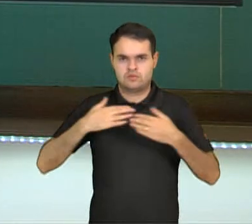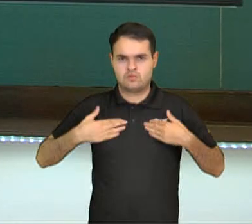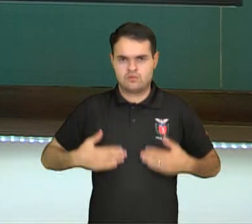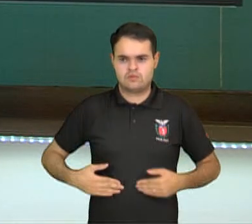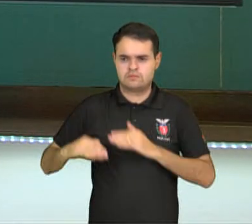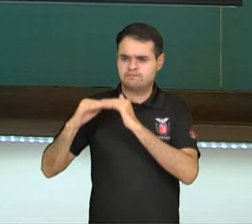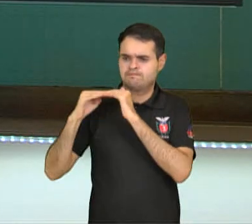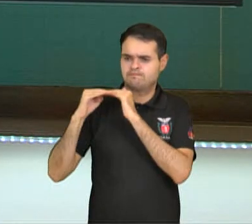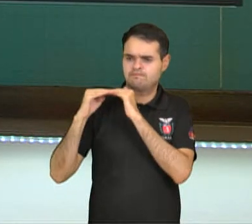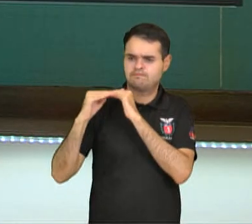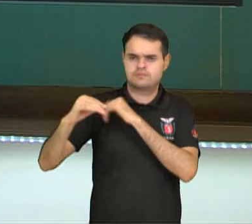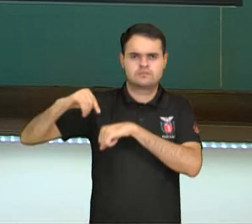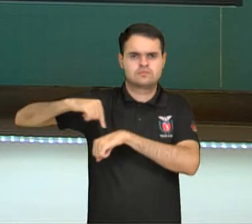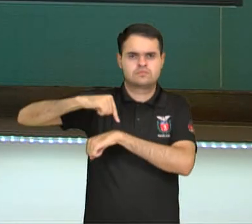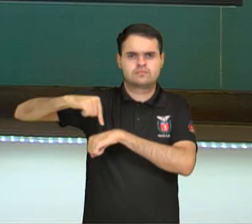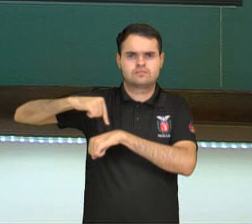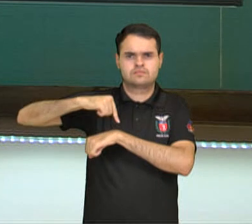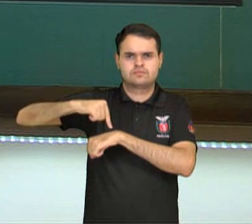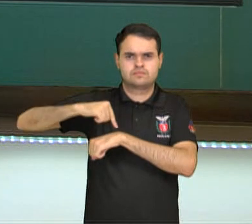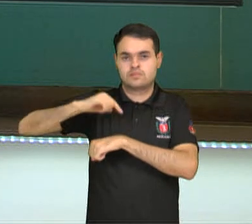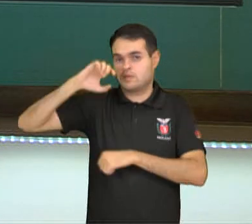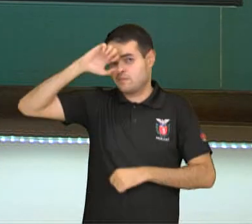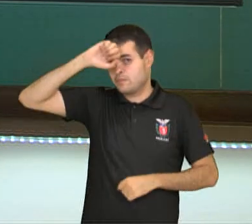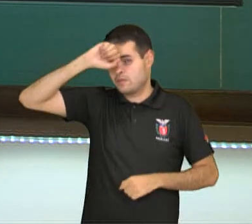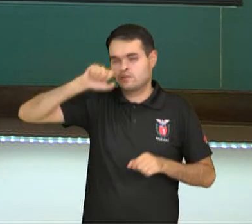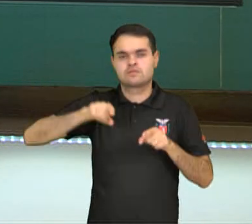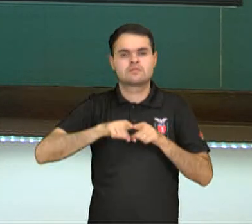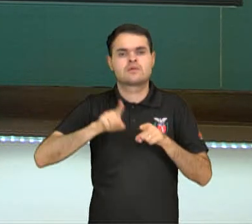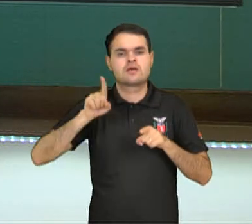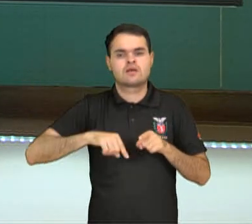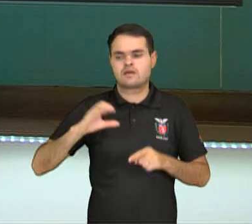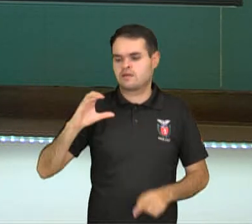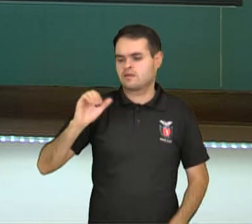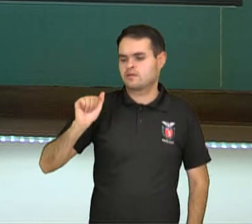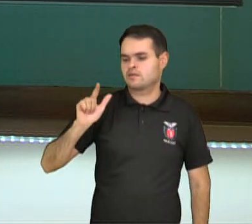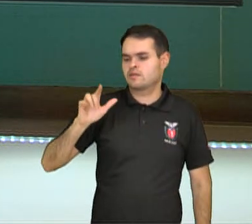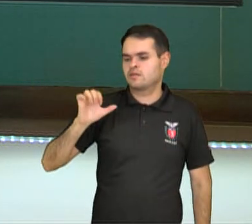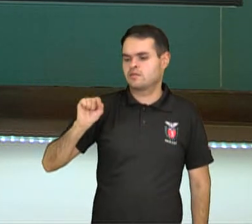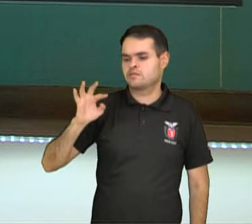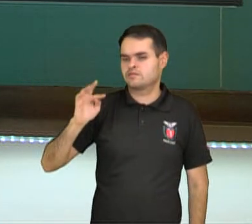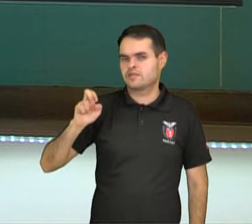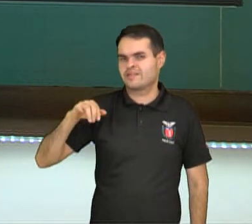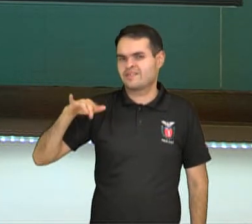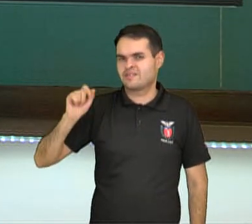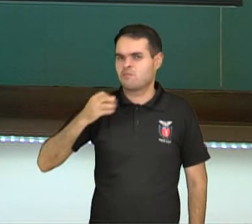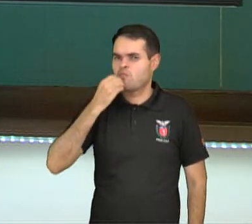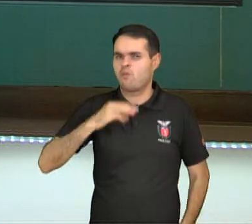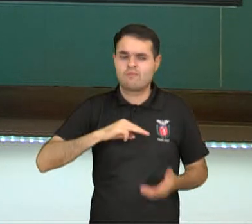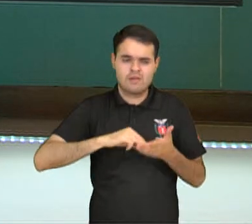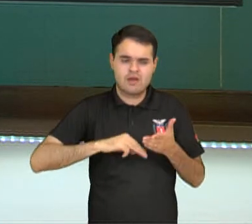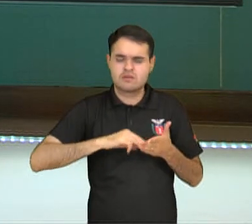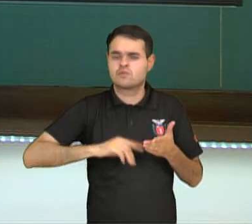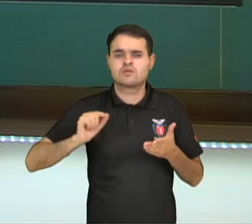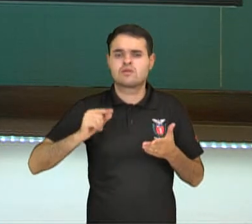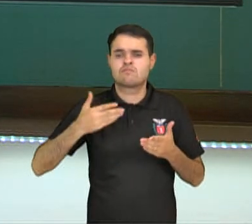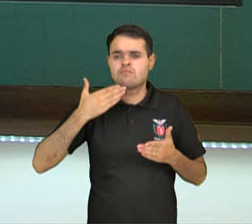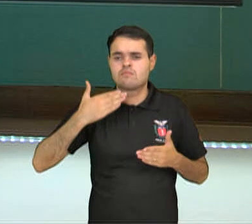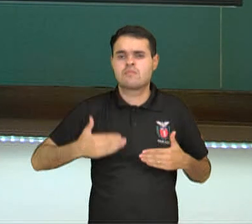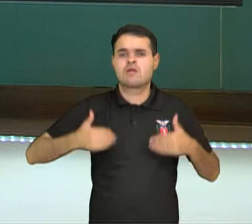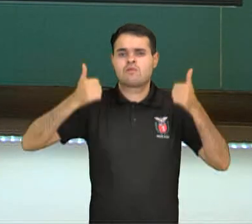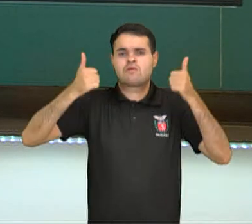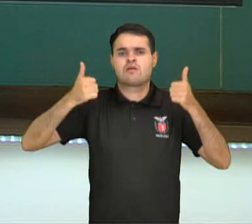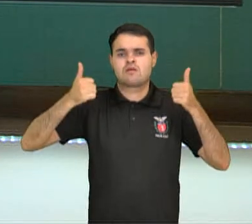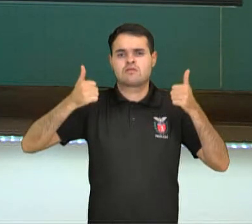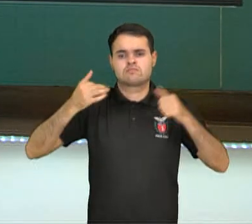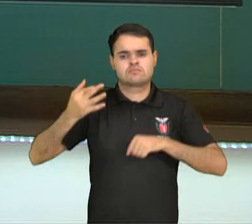longo período de tempo. E nós aprendemos também que a calistenia é um bom método de nós melhorarmos a